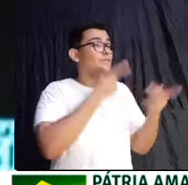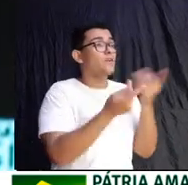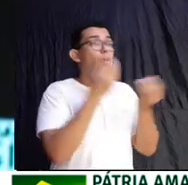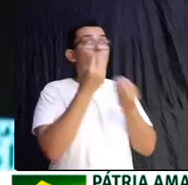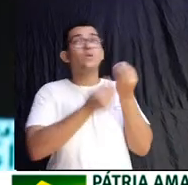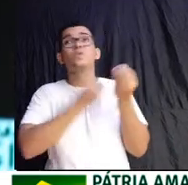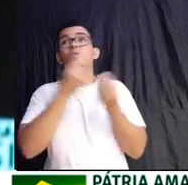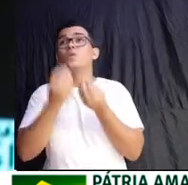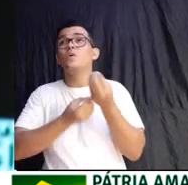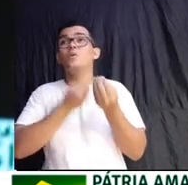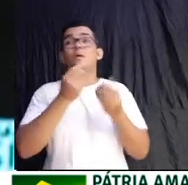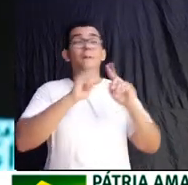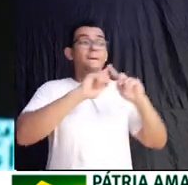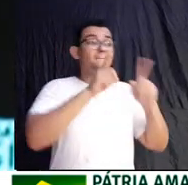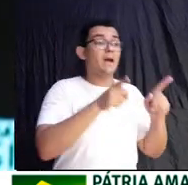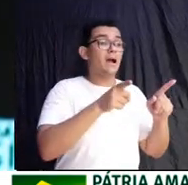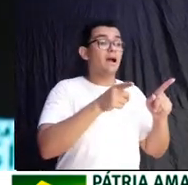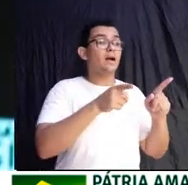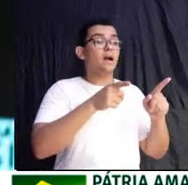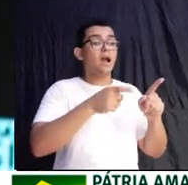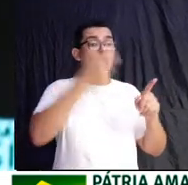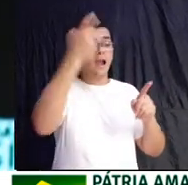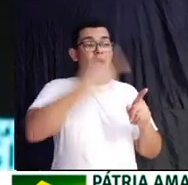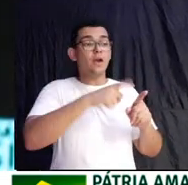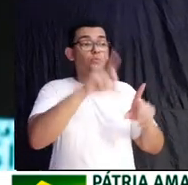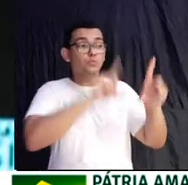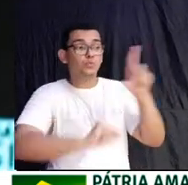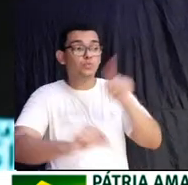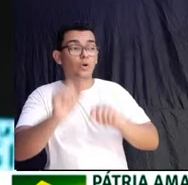Vou me declarar.